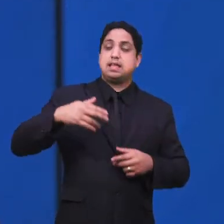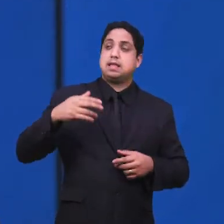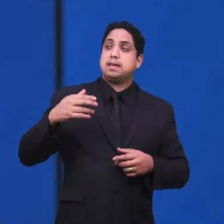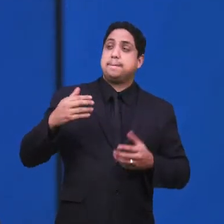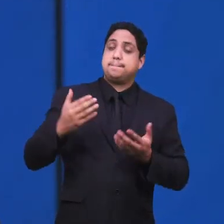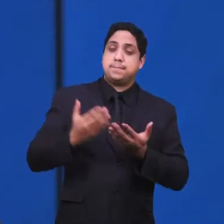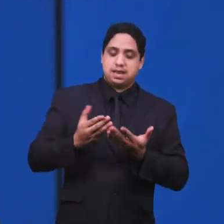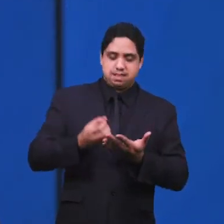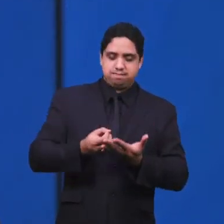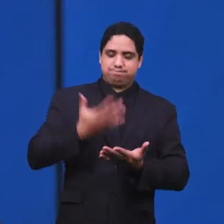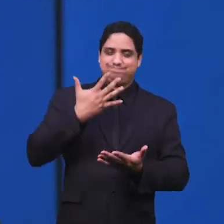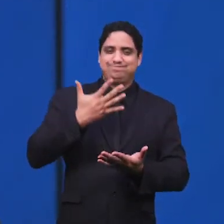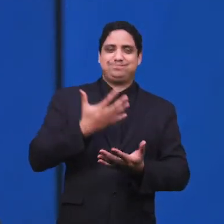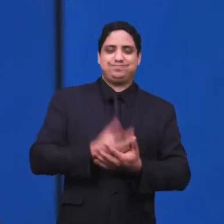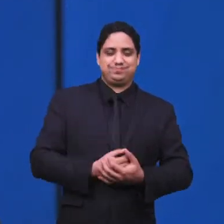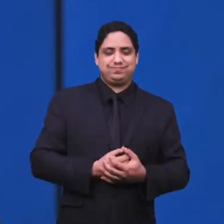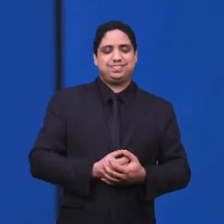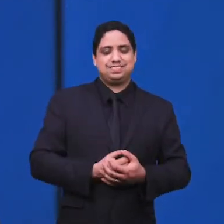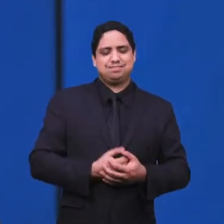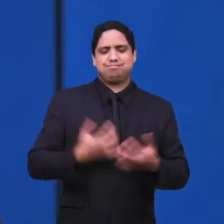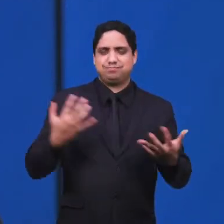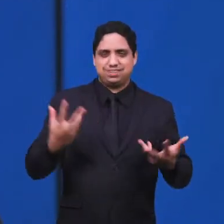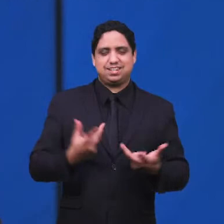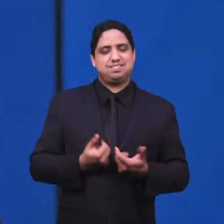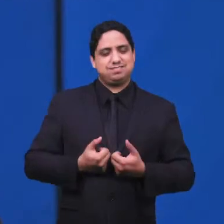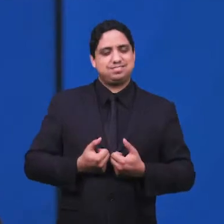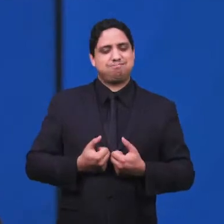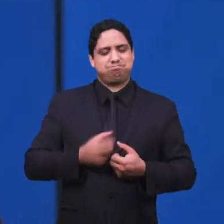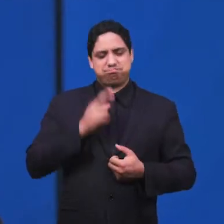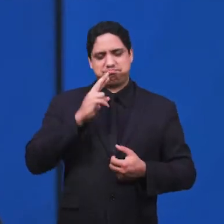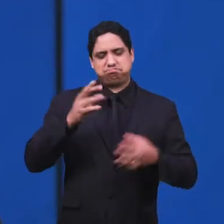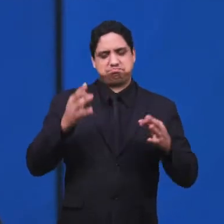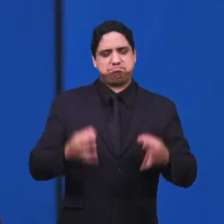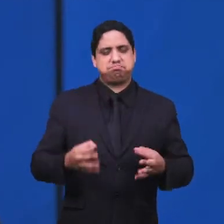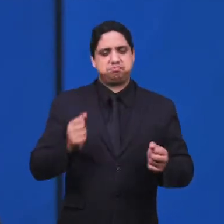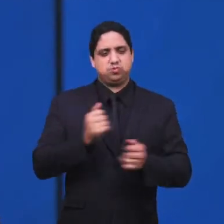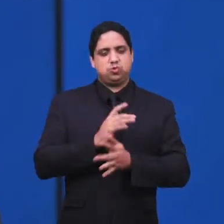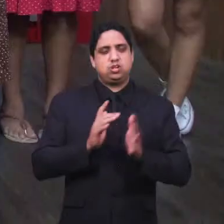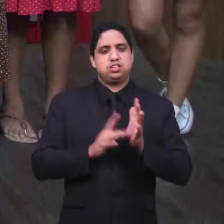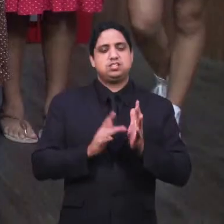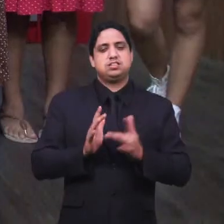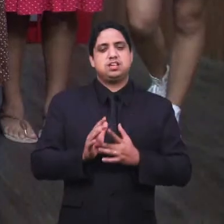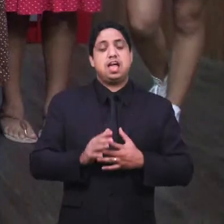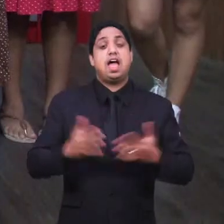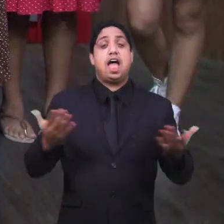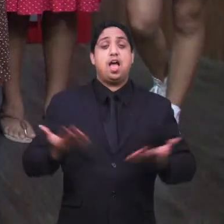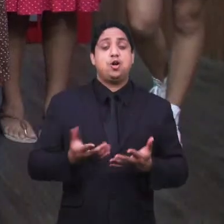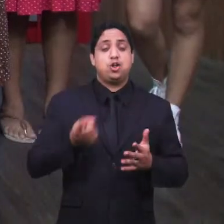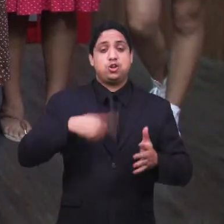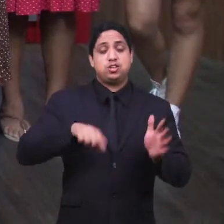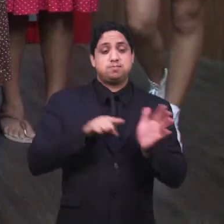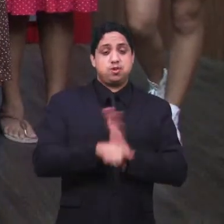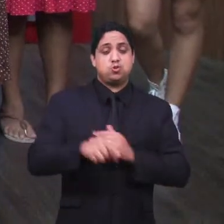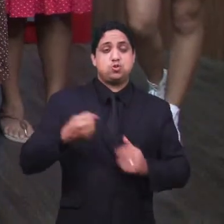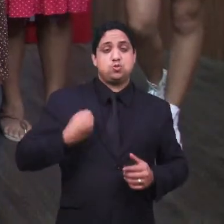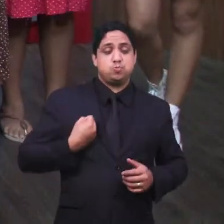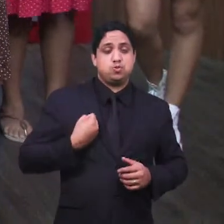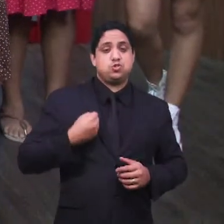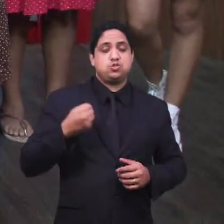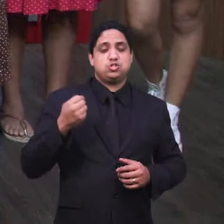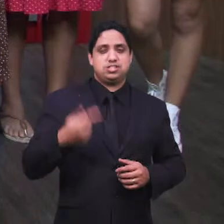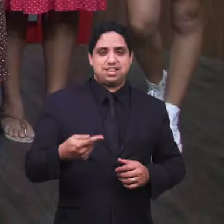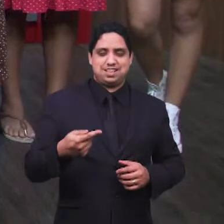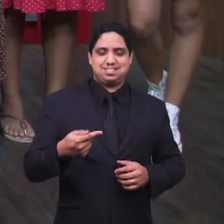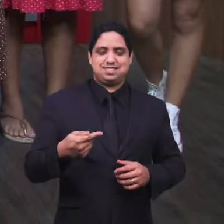da boca do Senhor. Que coisa maravilhosa, muito bem colocado na sua resposta, glória a Jesus. Então agora nós vamos para a nossa pergunta, que